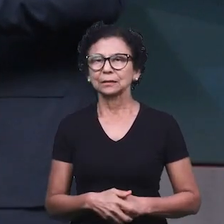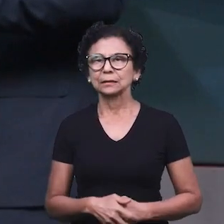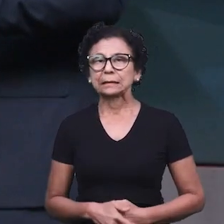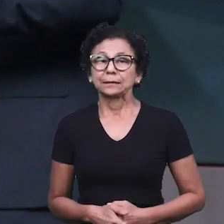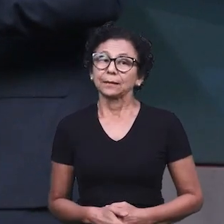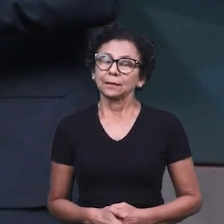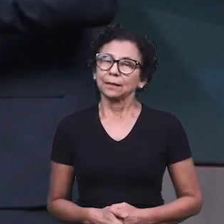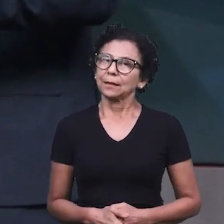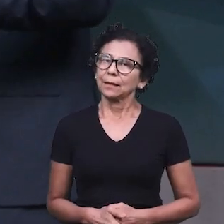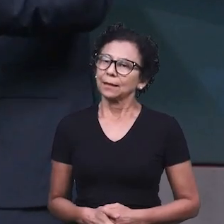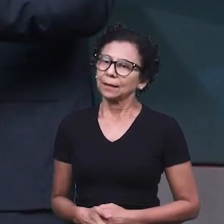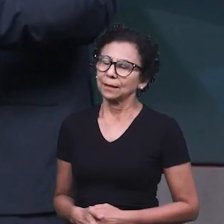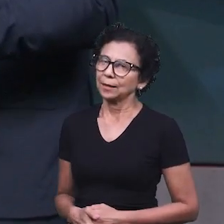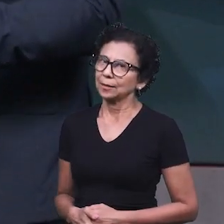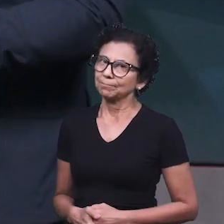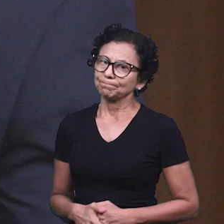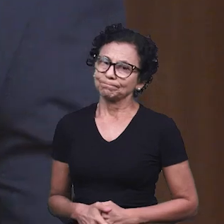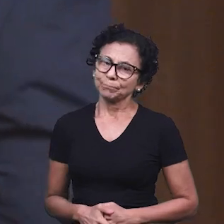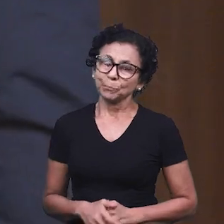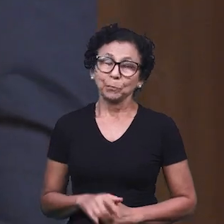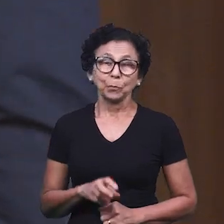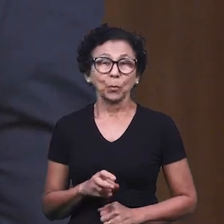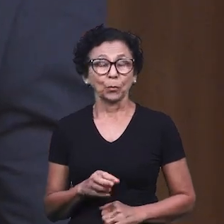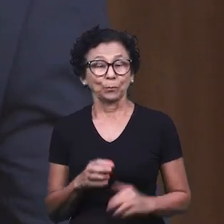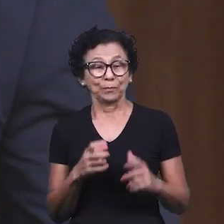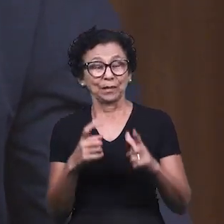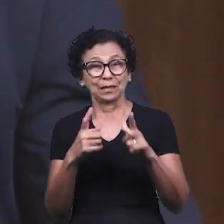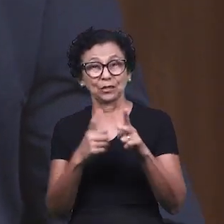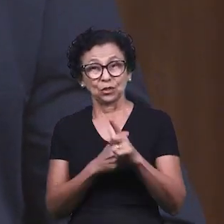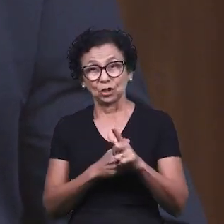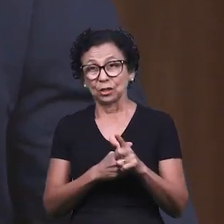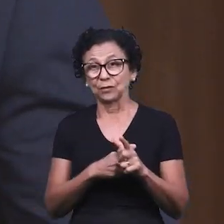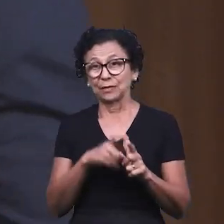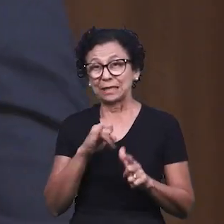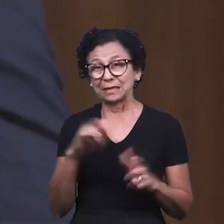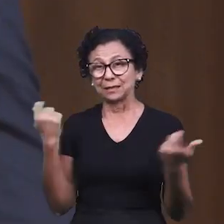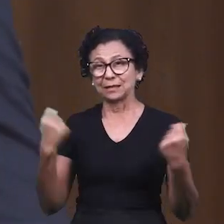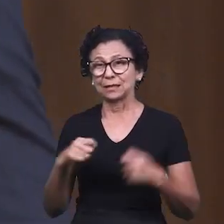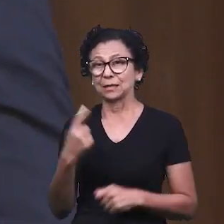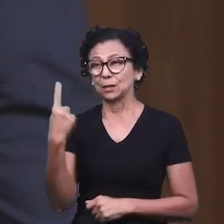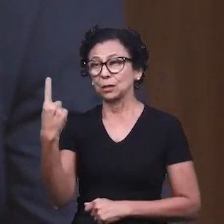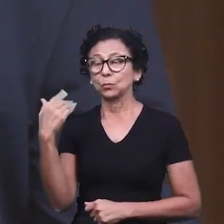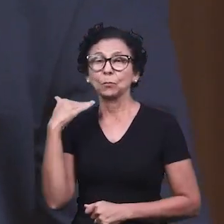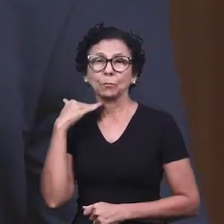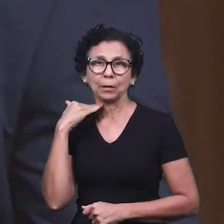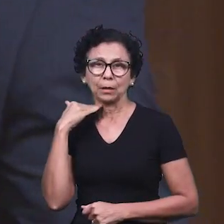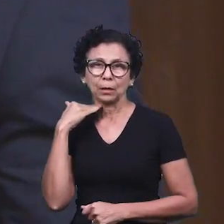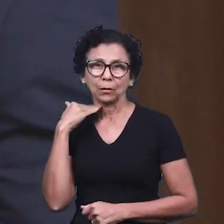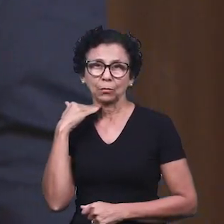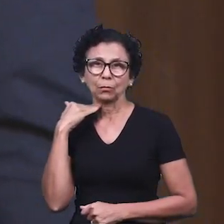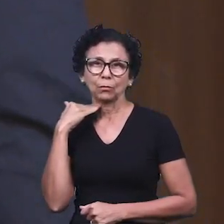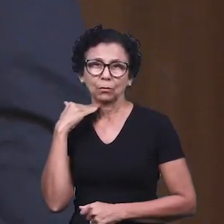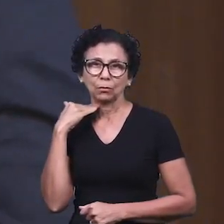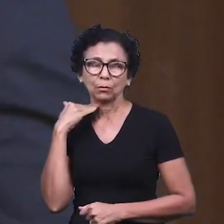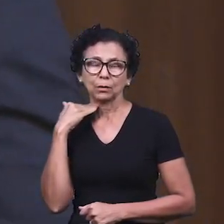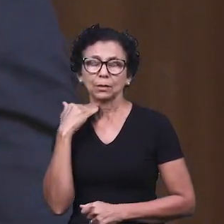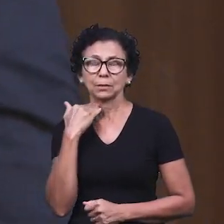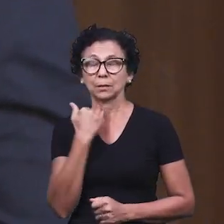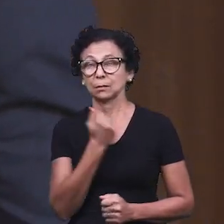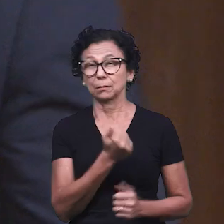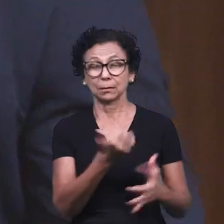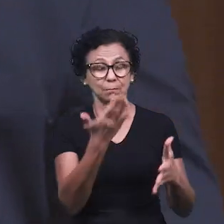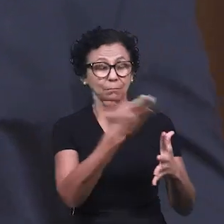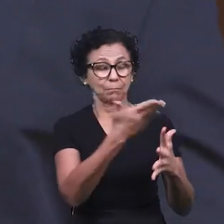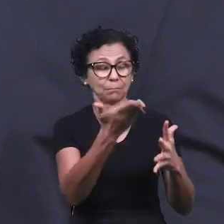dívidas apenas em uma instituição, só em um banco ou só um parcelamento. Às vezes a gente tem várias coisas parceladas, financiadas,